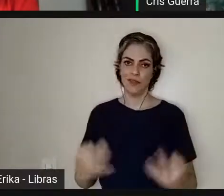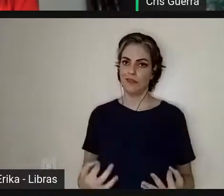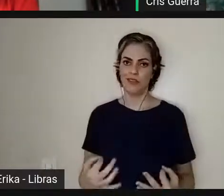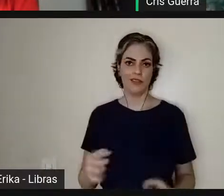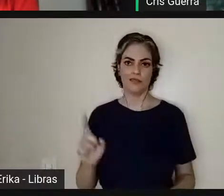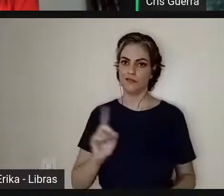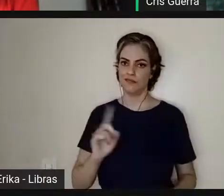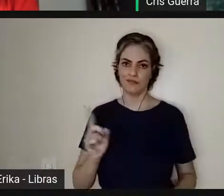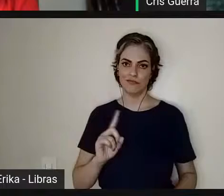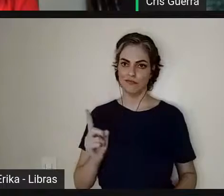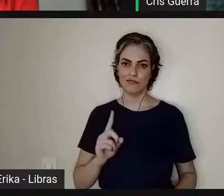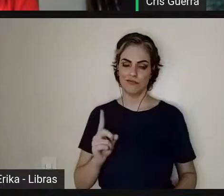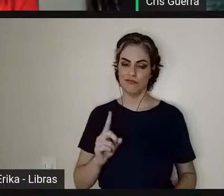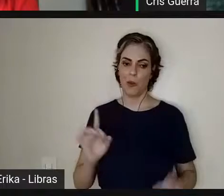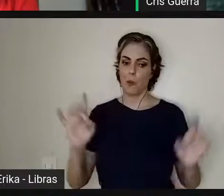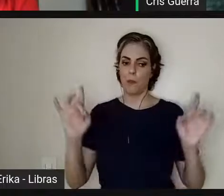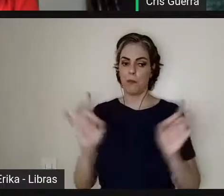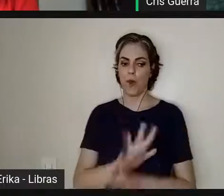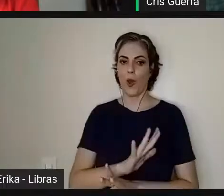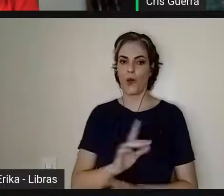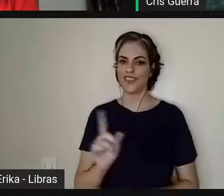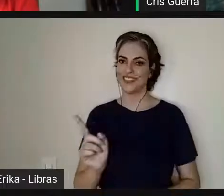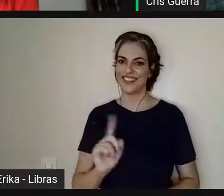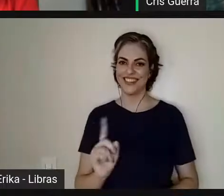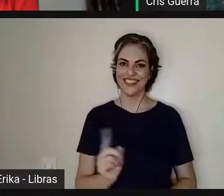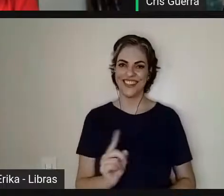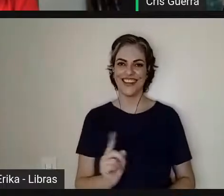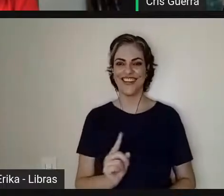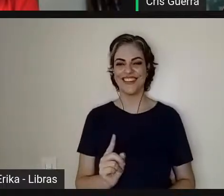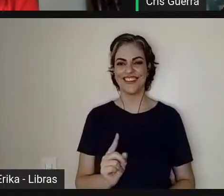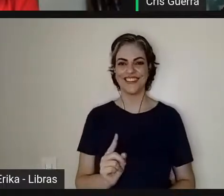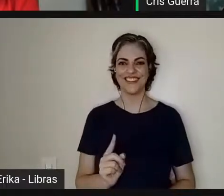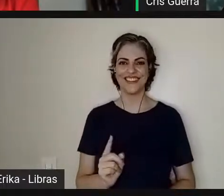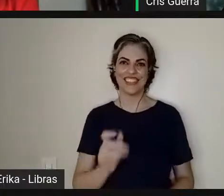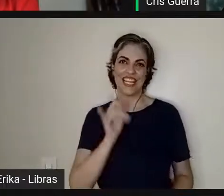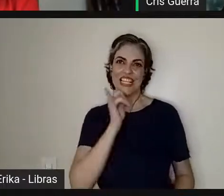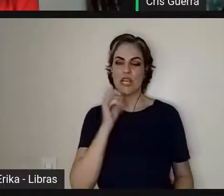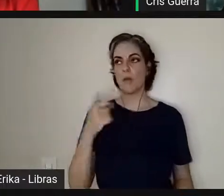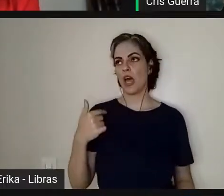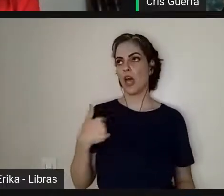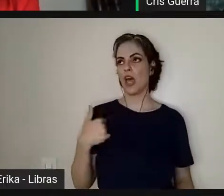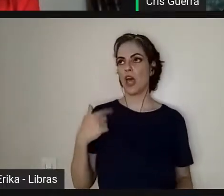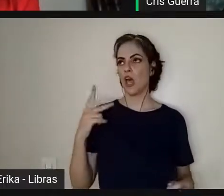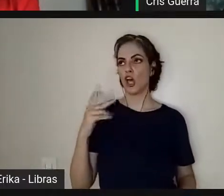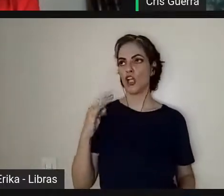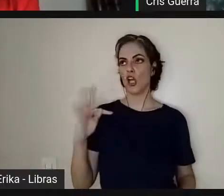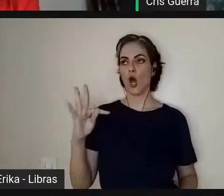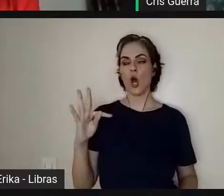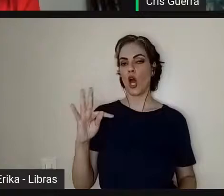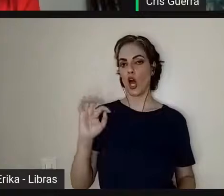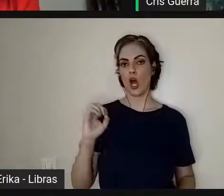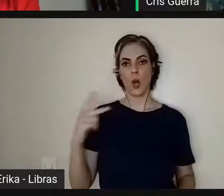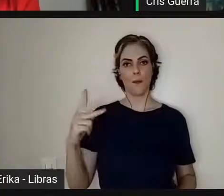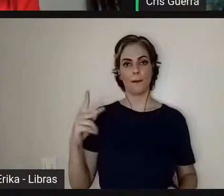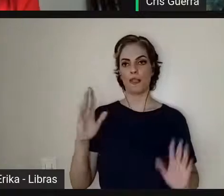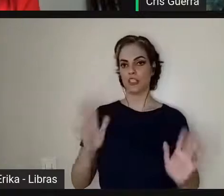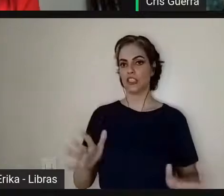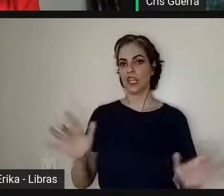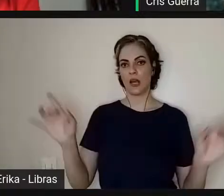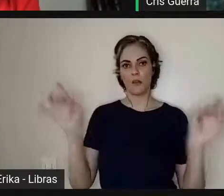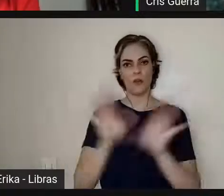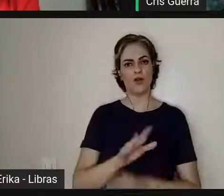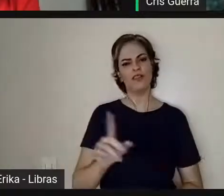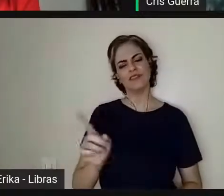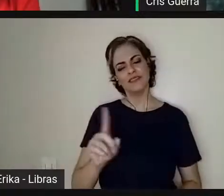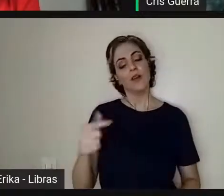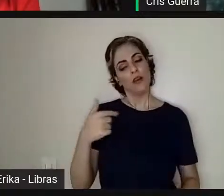nenhuma expert no assunto do ponto de vista assim, sou uma pós-graduada. Claro que eu acho que eu já aprendi e, sem dúvida, tem várias coisas na